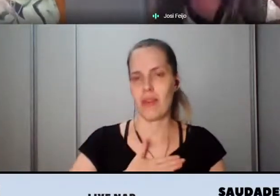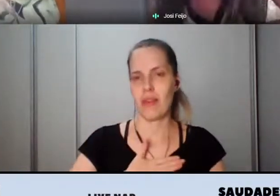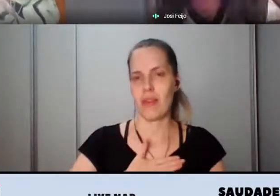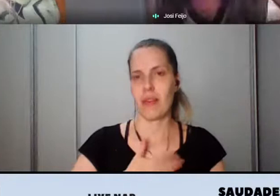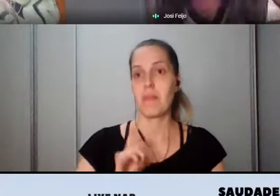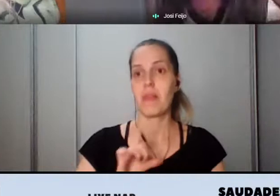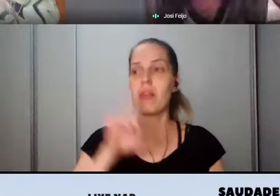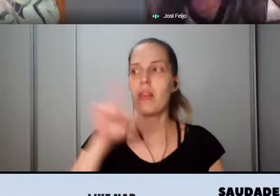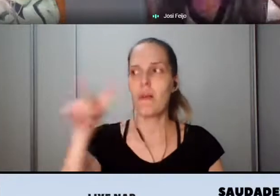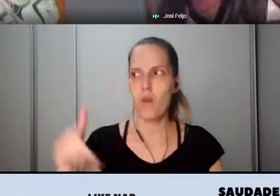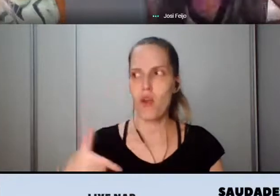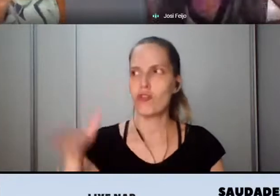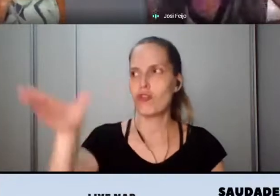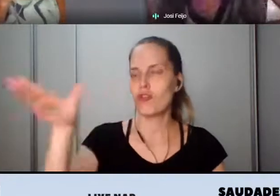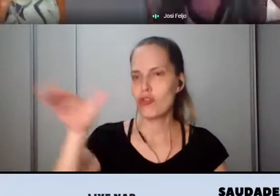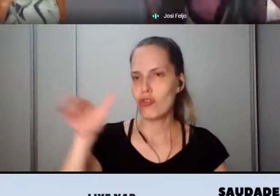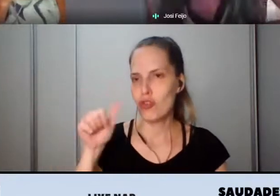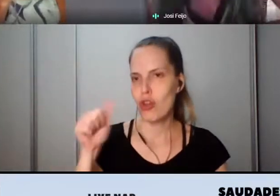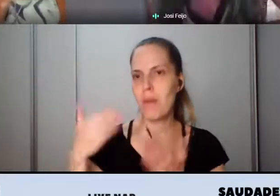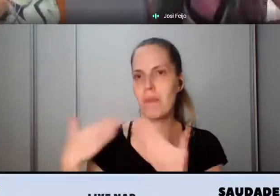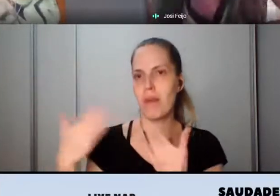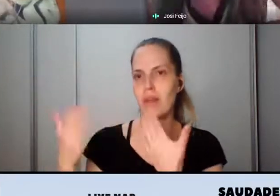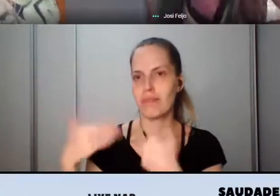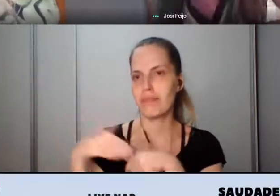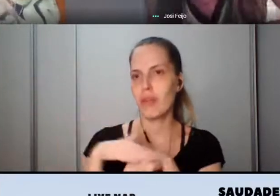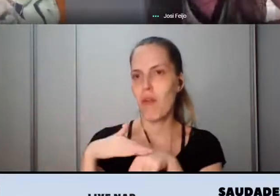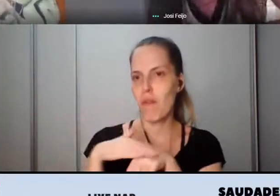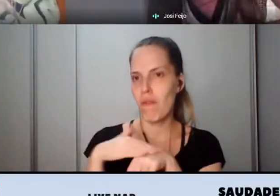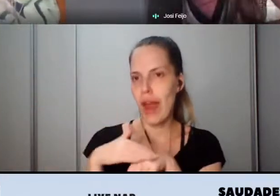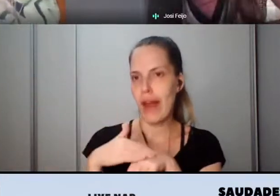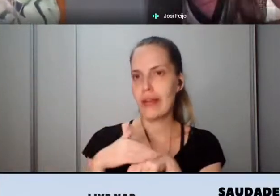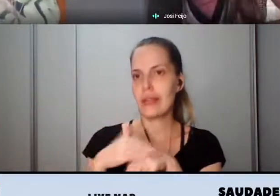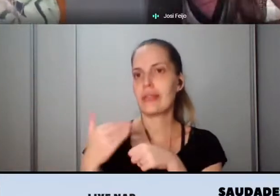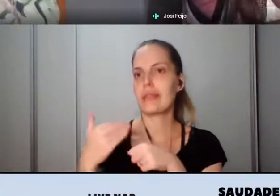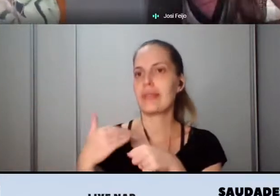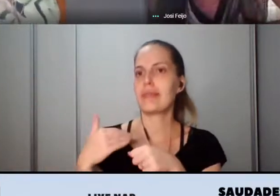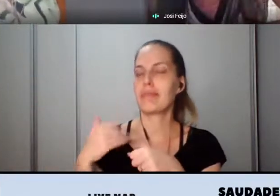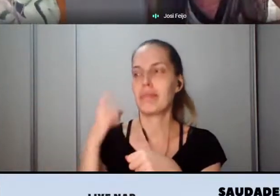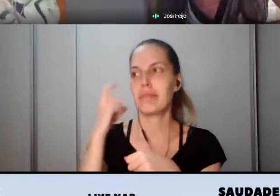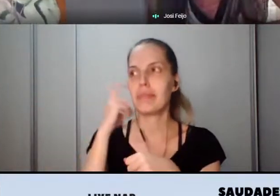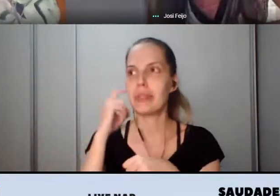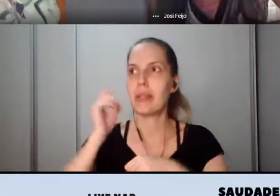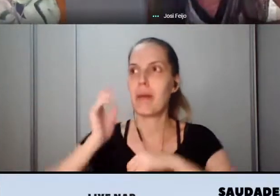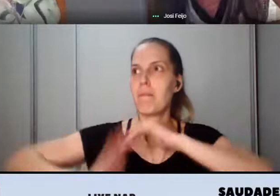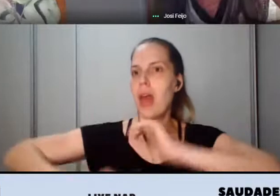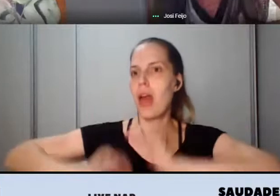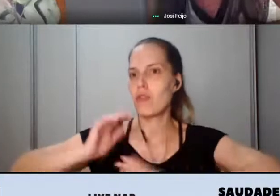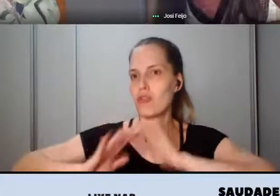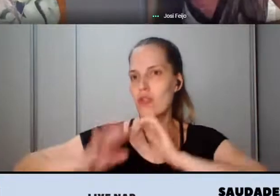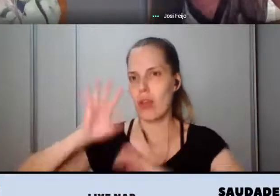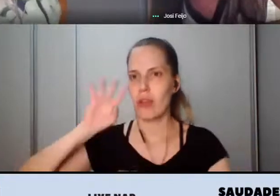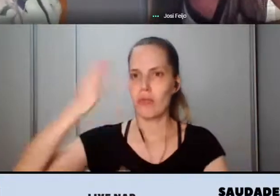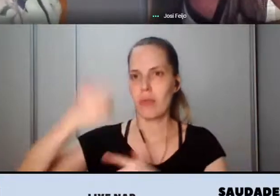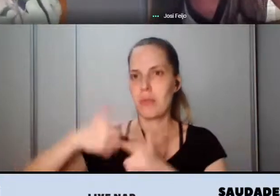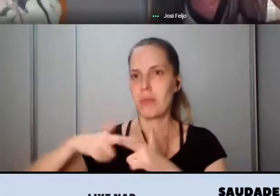conversar e ter ações para resolver isso. Não resolver no calor do momento.